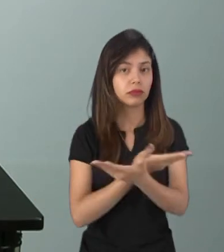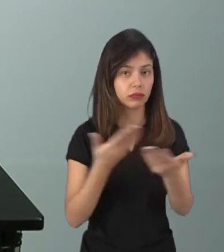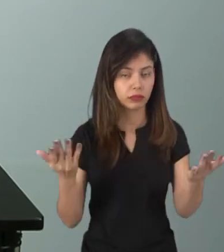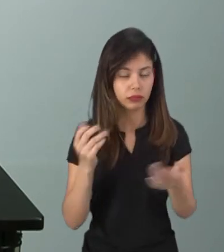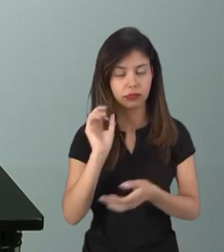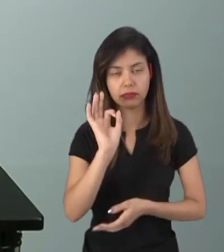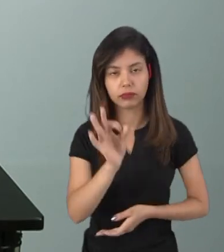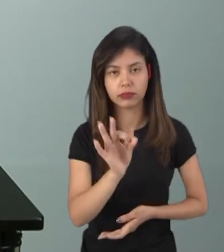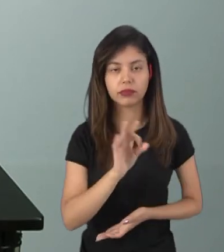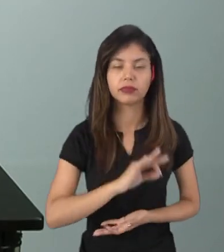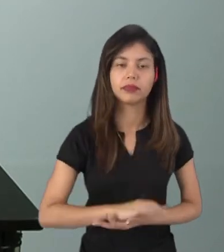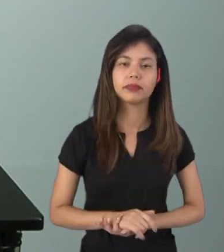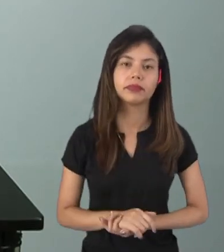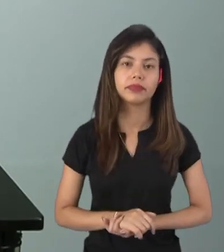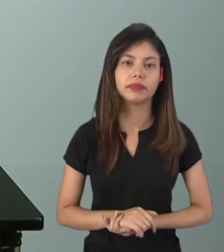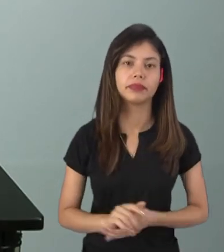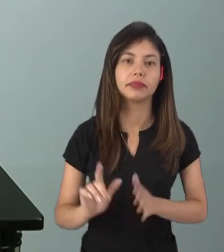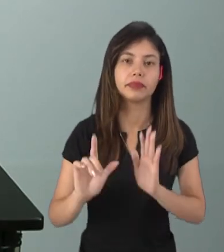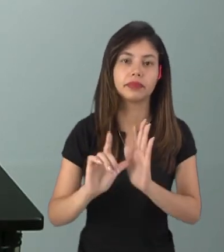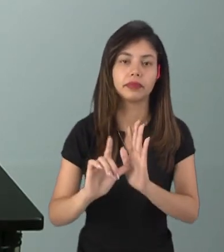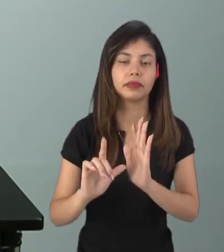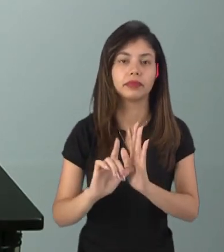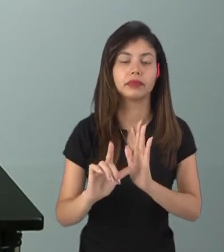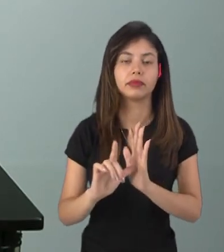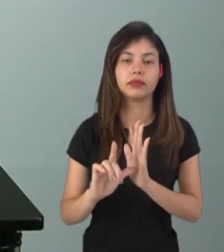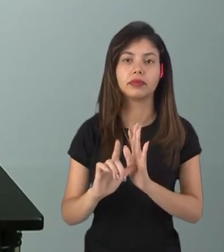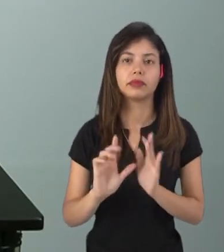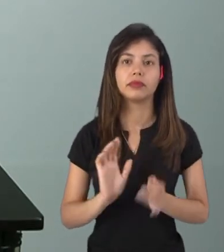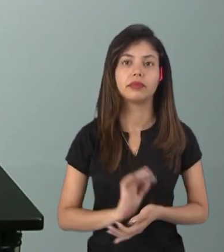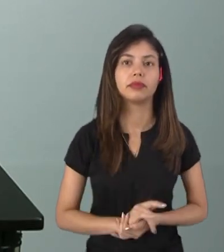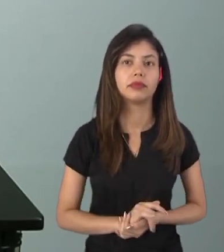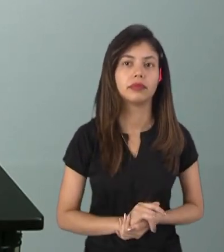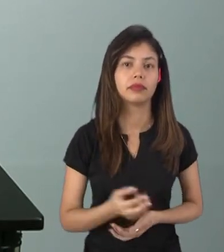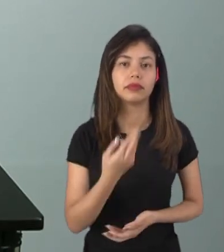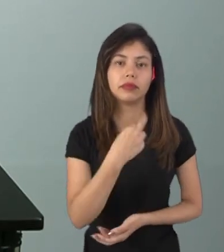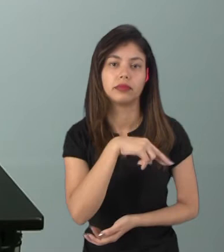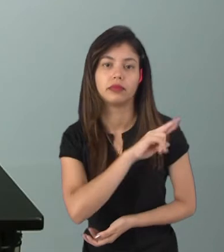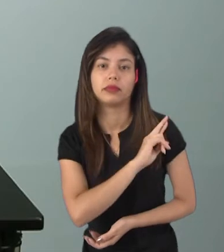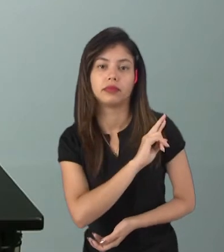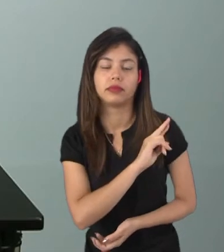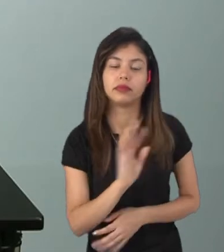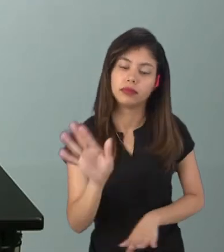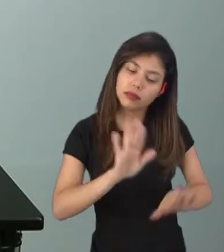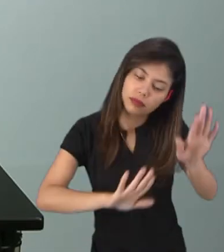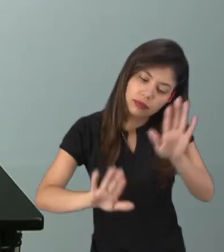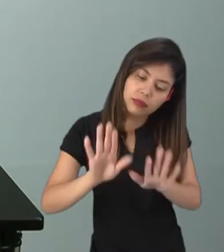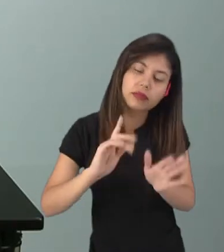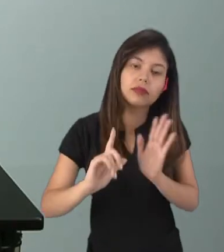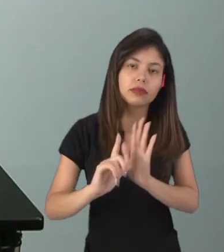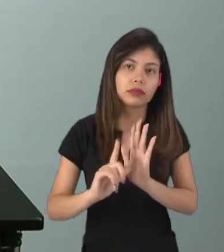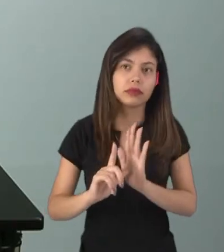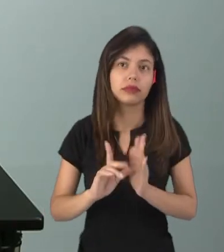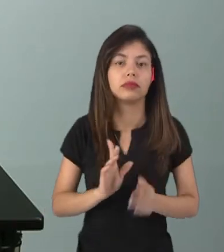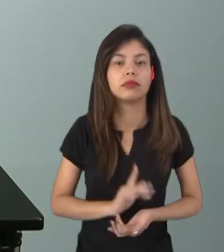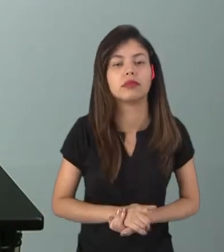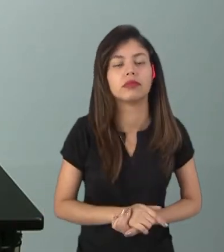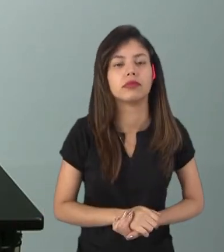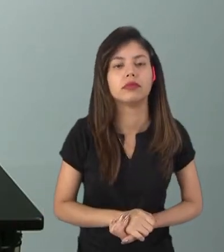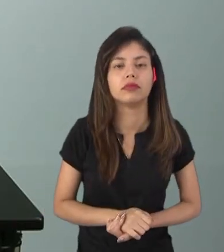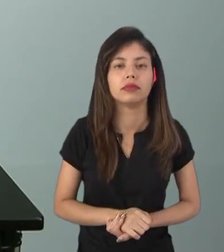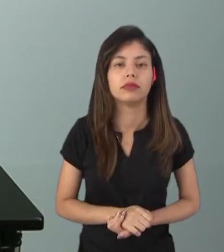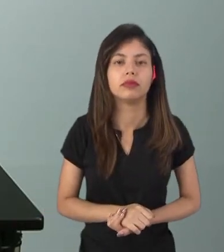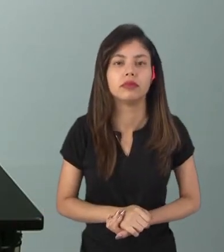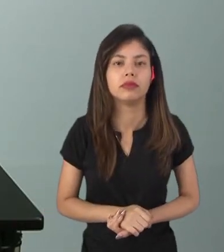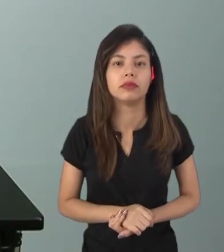todos, certinho? Numa loja, né? Quem é responsável pela manutenção, né, e preservação de